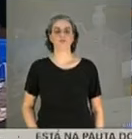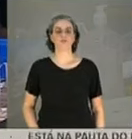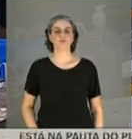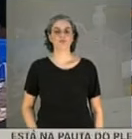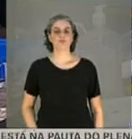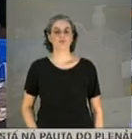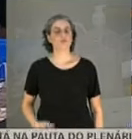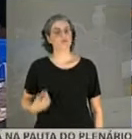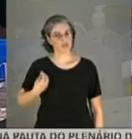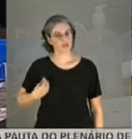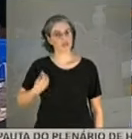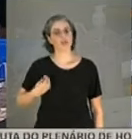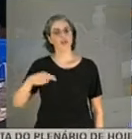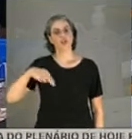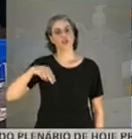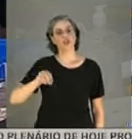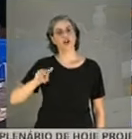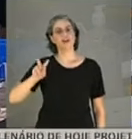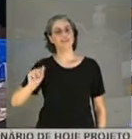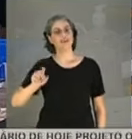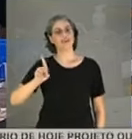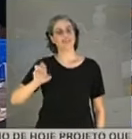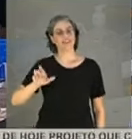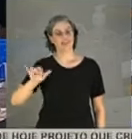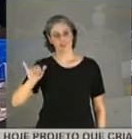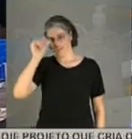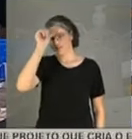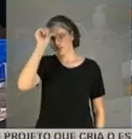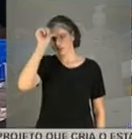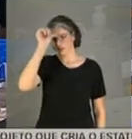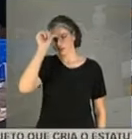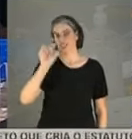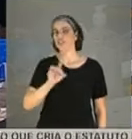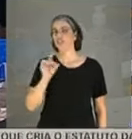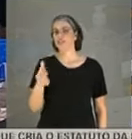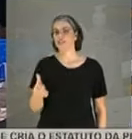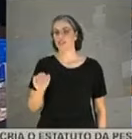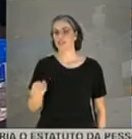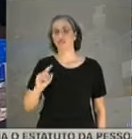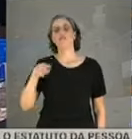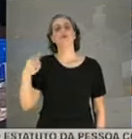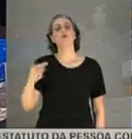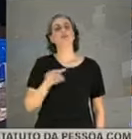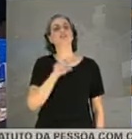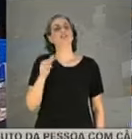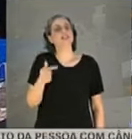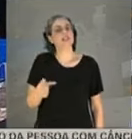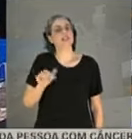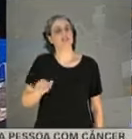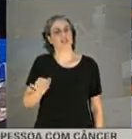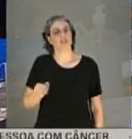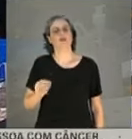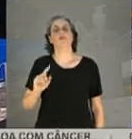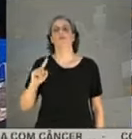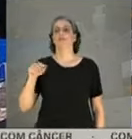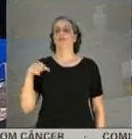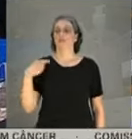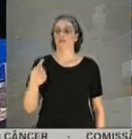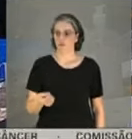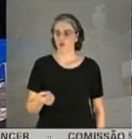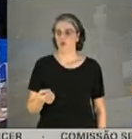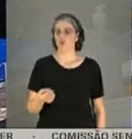o senhor esteve em Nova Delhi, na Índia, no dia 6 de janeiro, teve posteriormente no dia 7 de janeiro, e depois o senhor esteve no